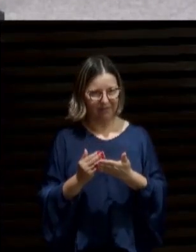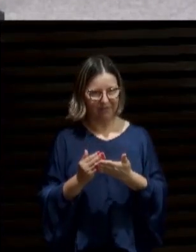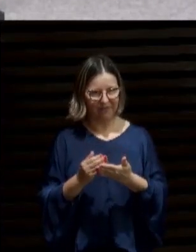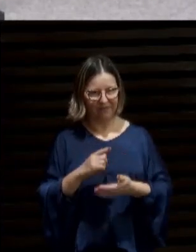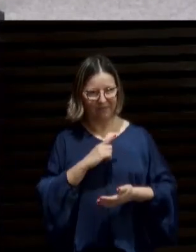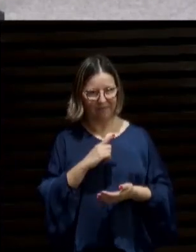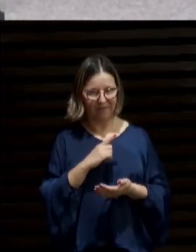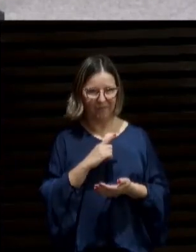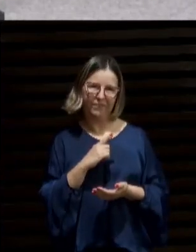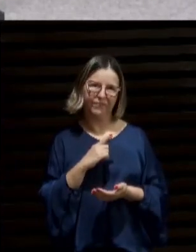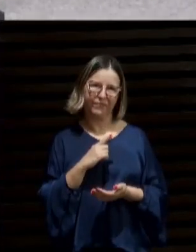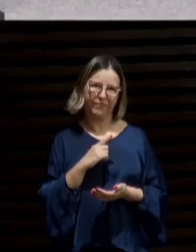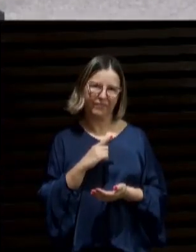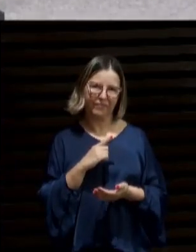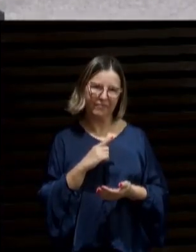tem